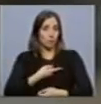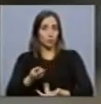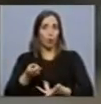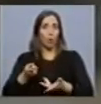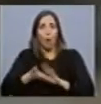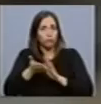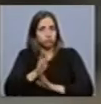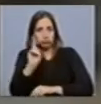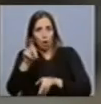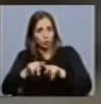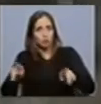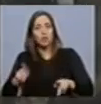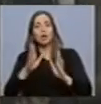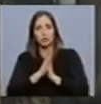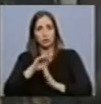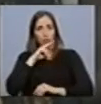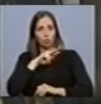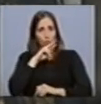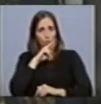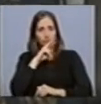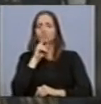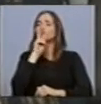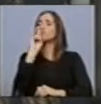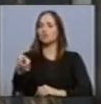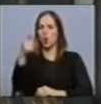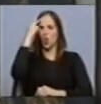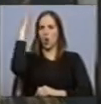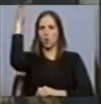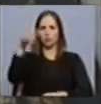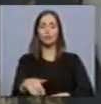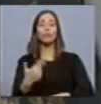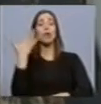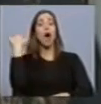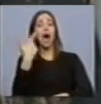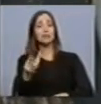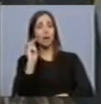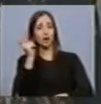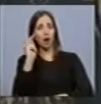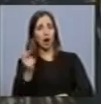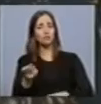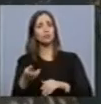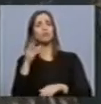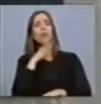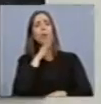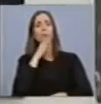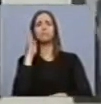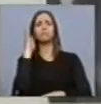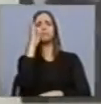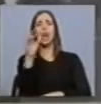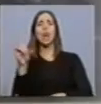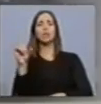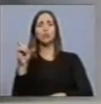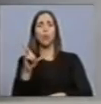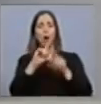do Hospital de Santo António. Chamaram-lhe louco. Há 100 anos, Amadeu segue para Lisboa de comboio com mais de 100 quadros a